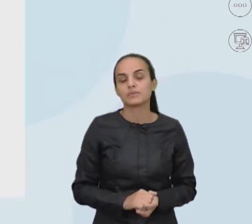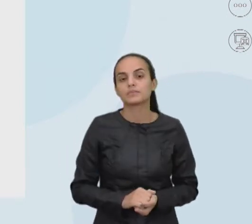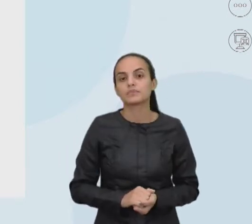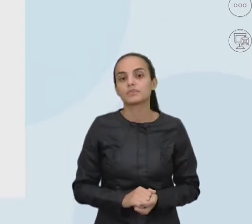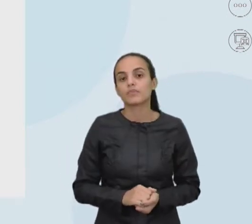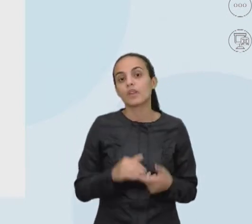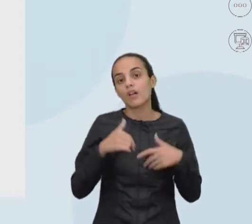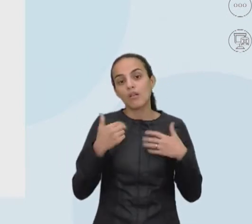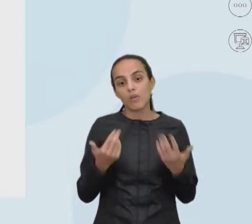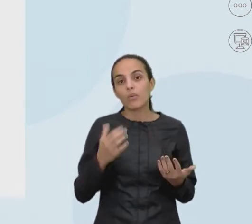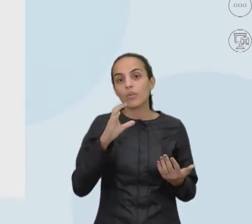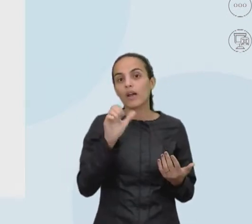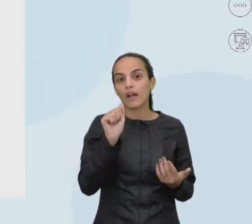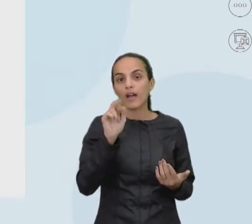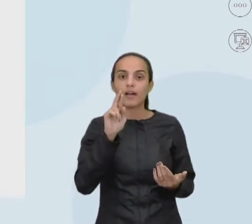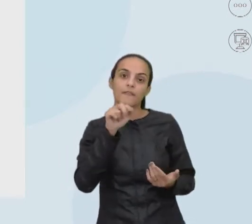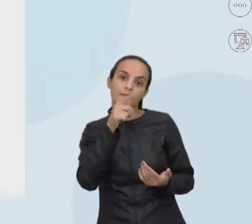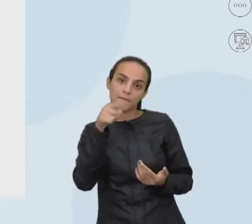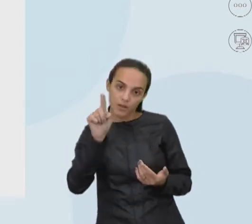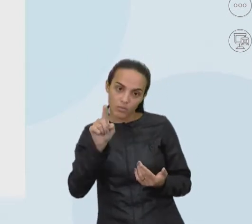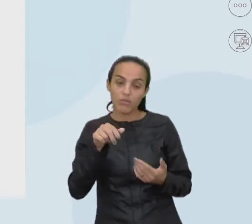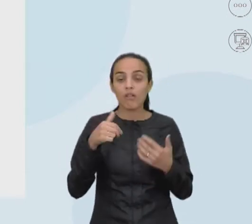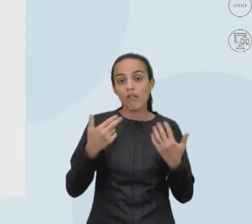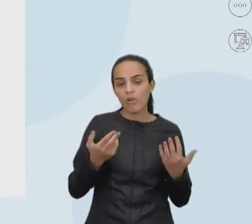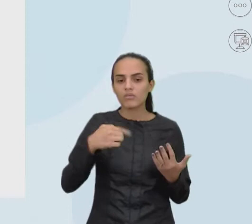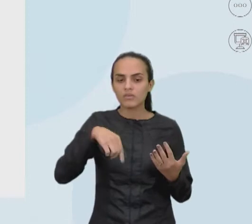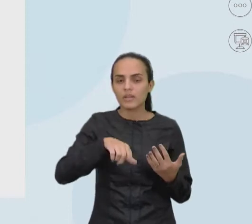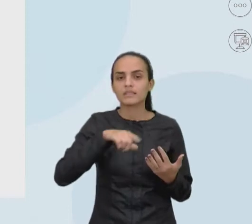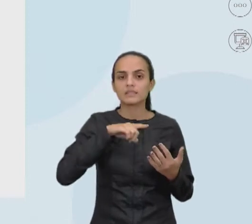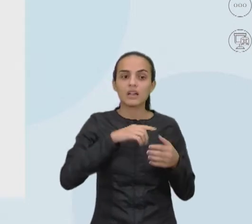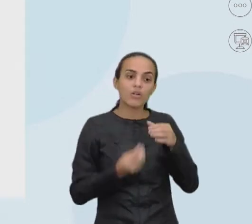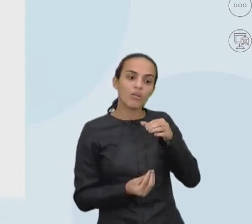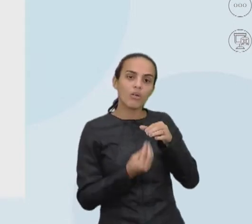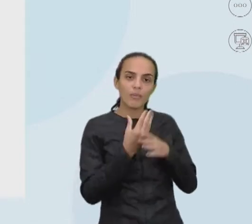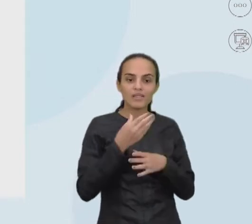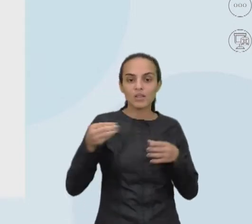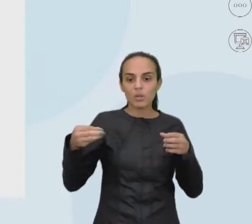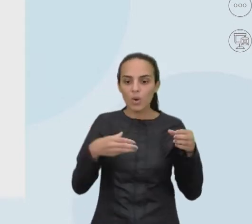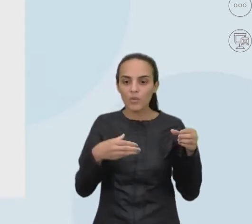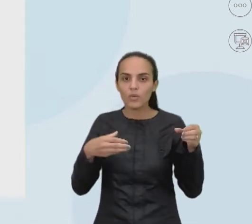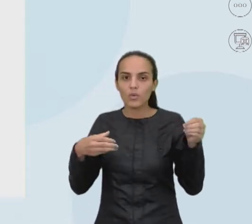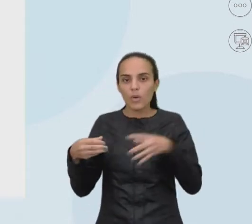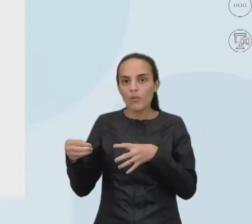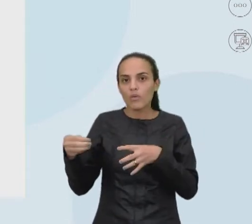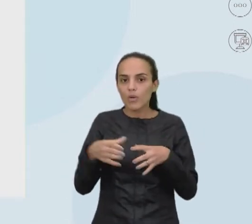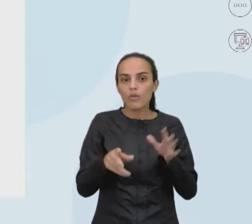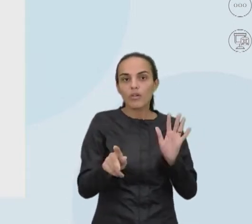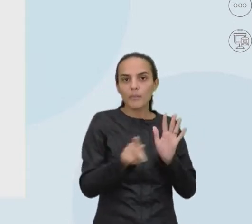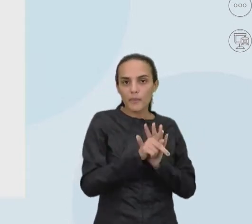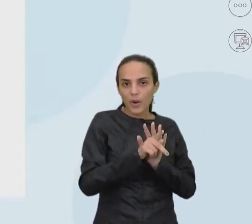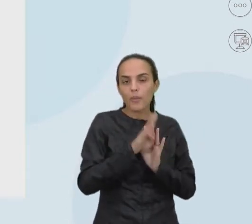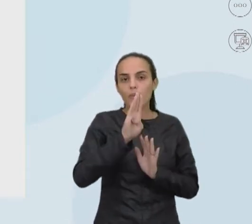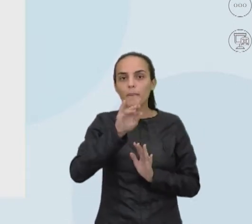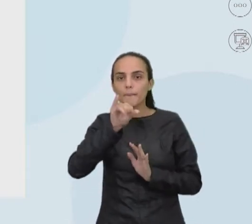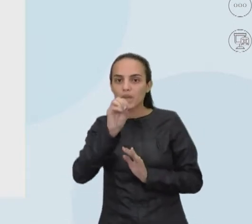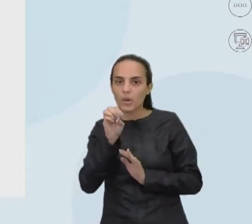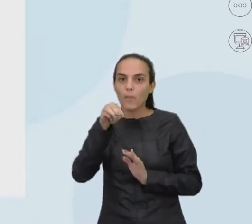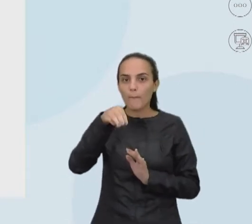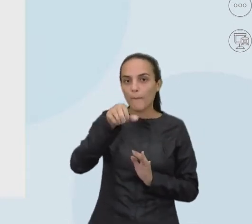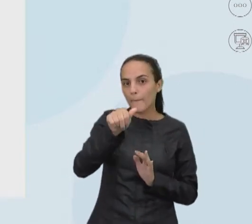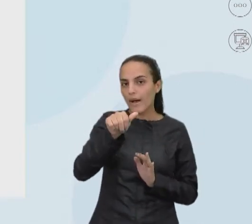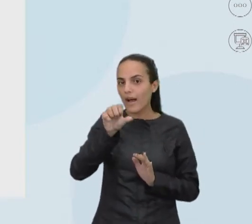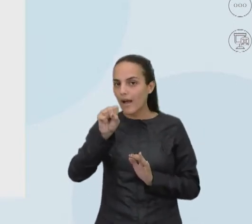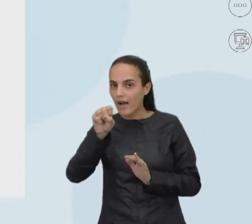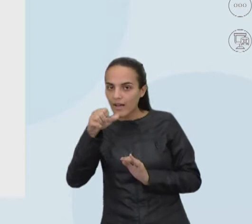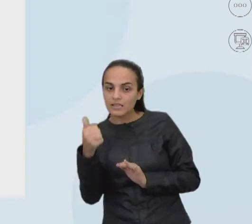o carvão mineral, e a gente tem também de origem renovável, né? A própria biomassa, né? Agora